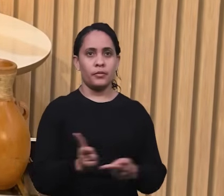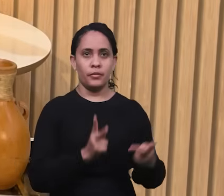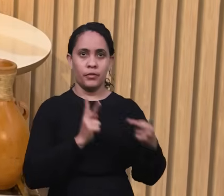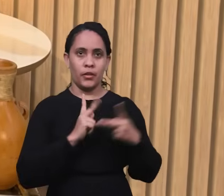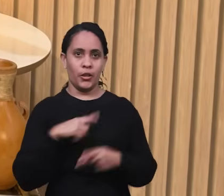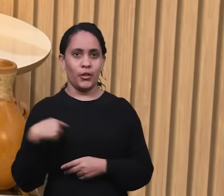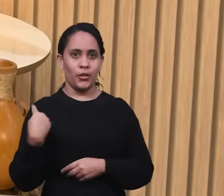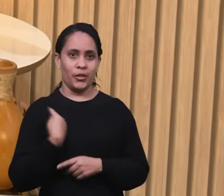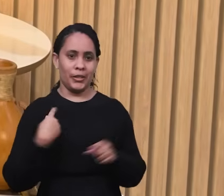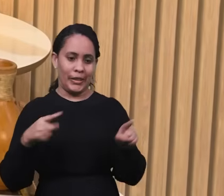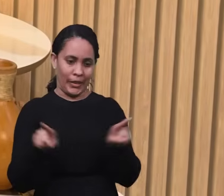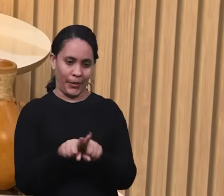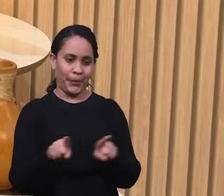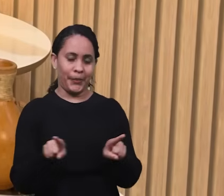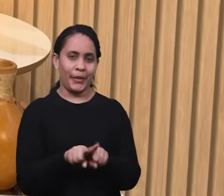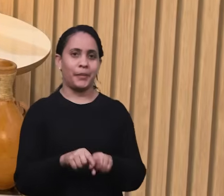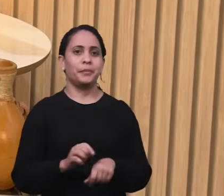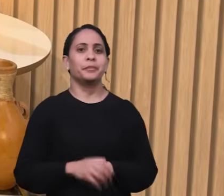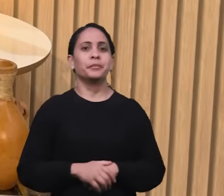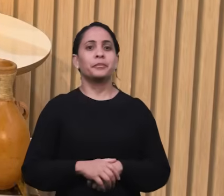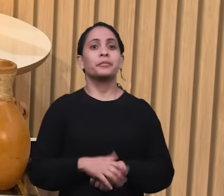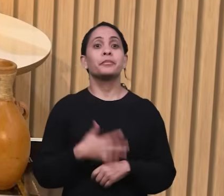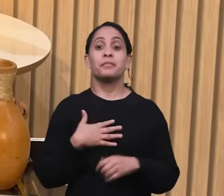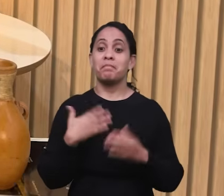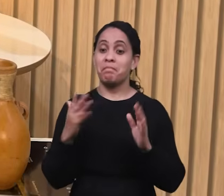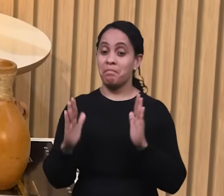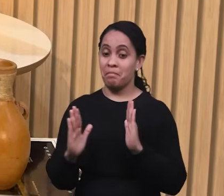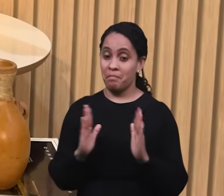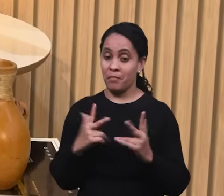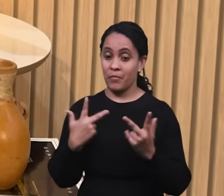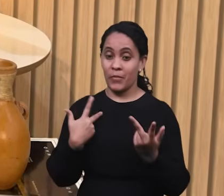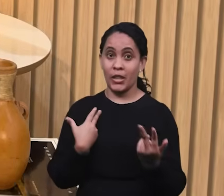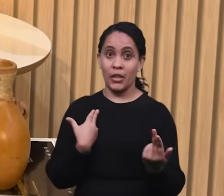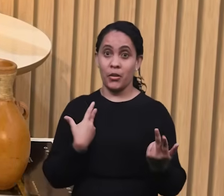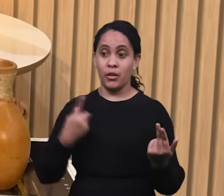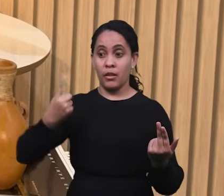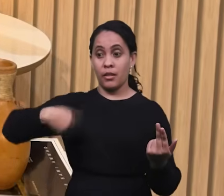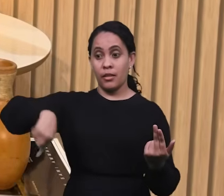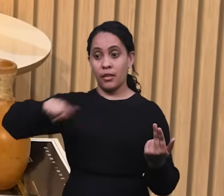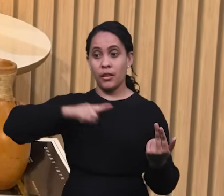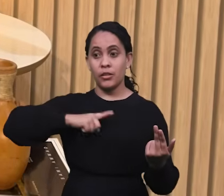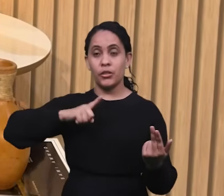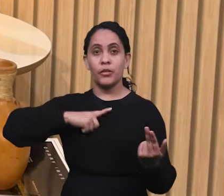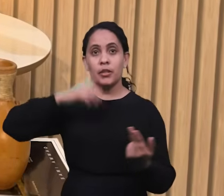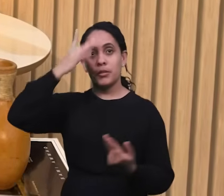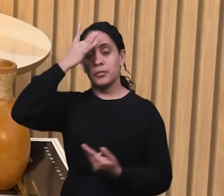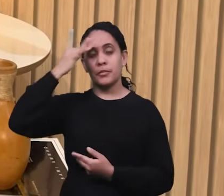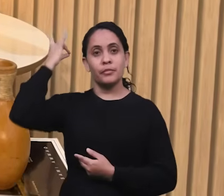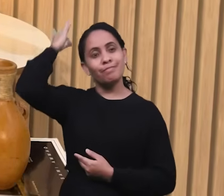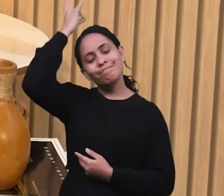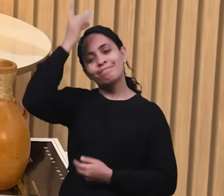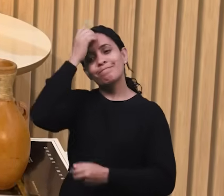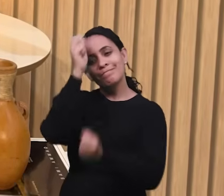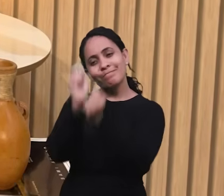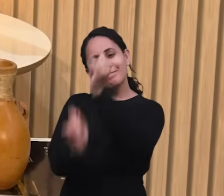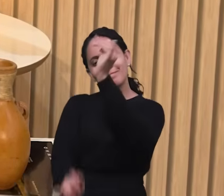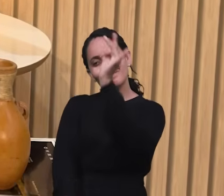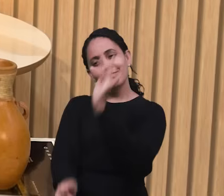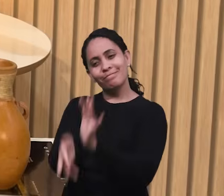Nessa mesma época, eles tiveram uma experiência com o batismo com o Espírito Santo. Naquela